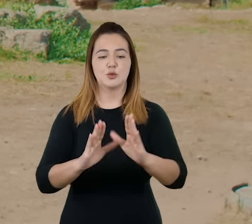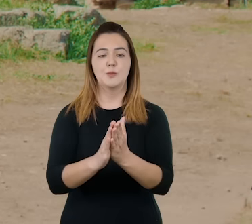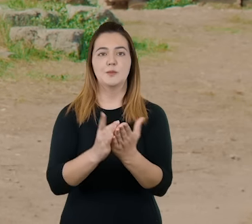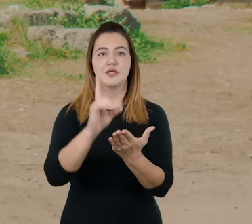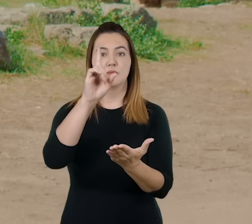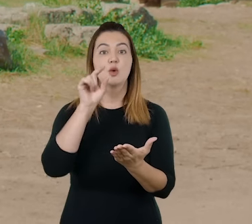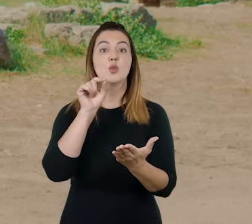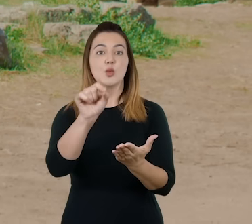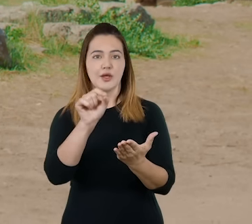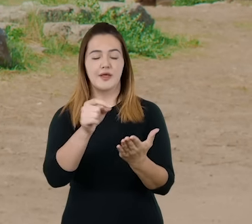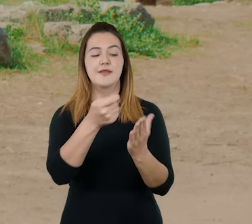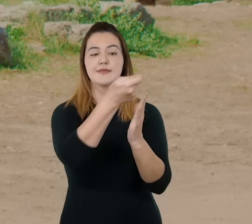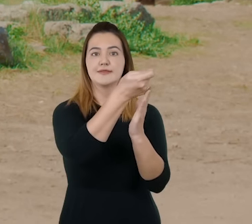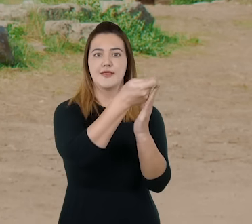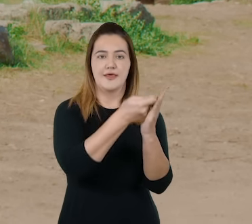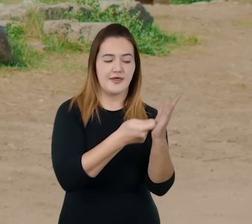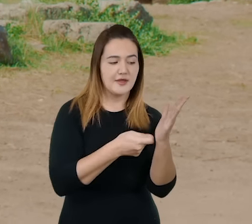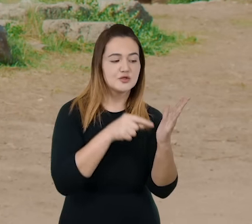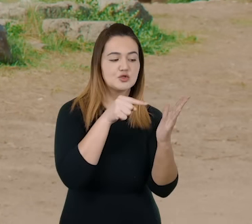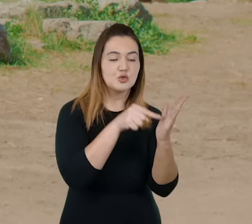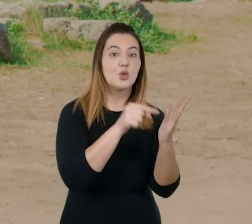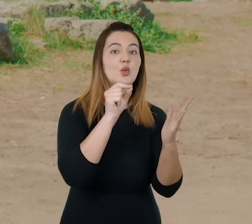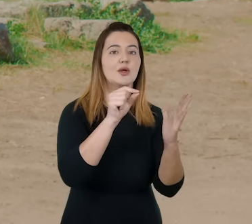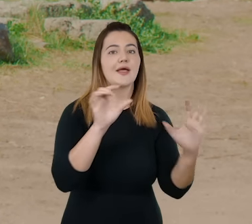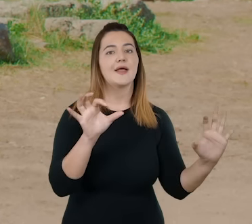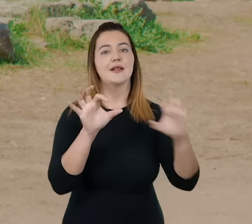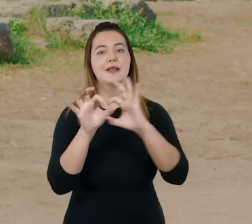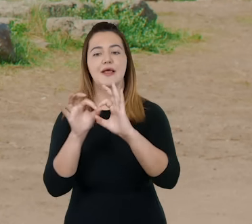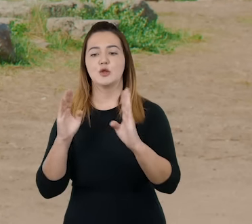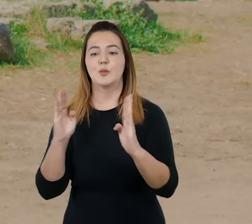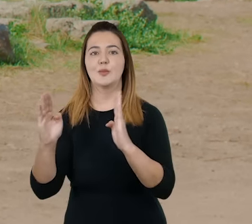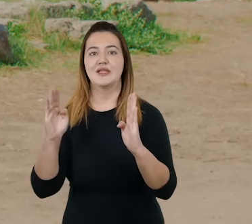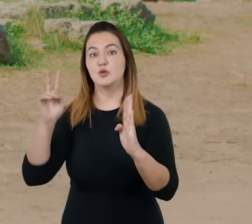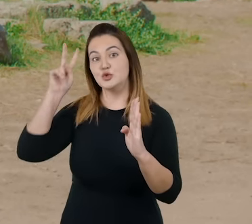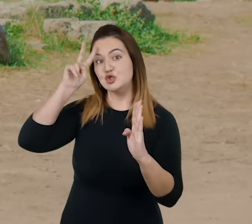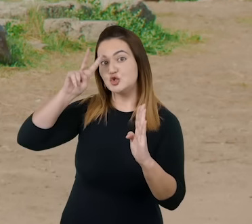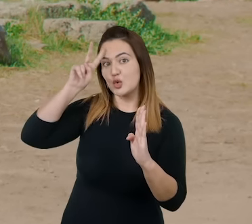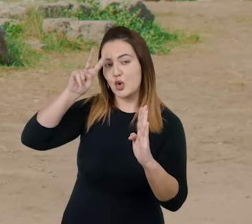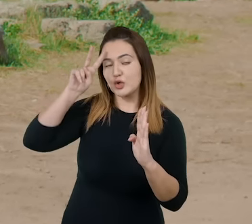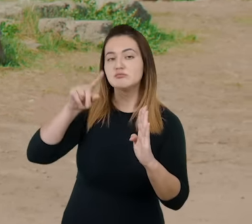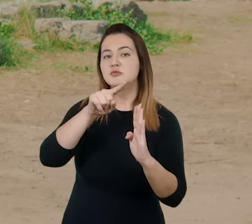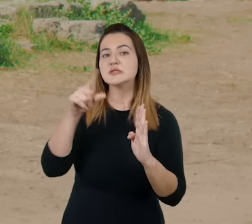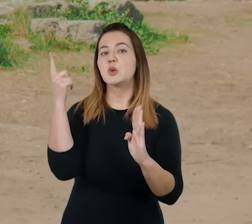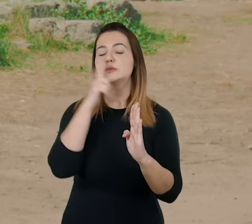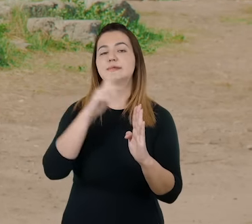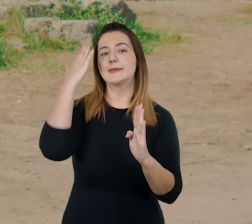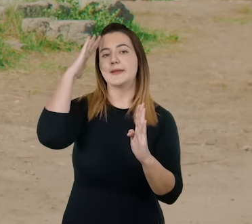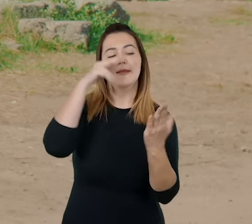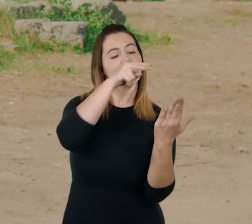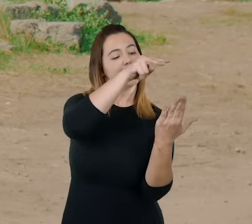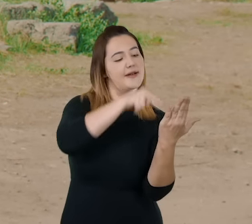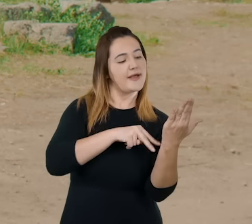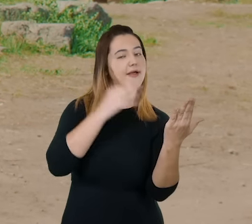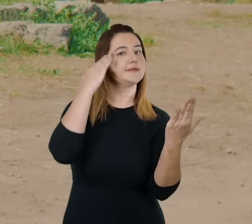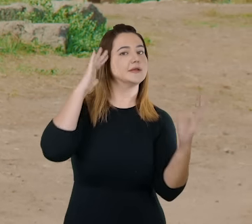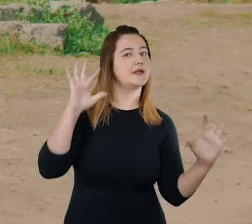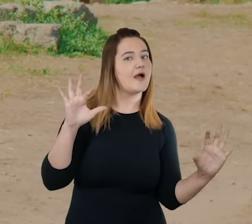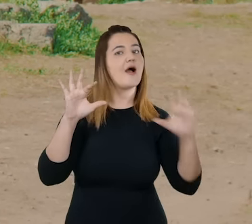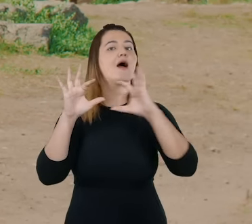o texto escriturístico dentro de uma moldura histórica para que você possa conhecer melhor todo o cenário que está por